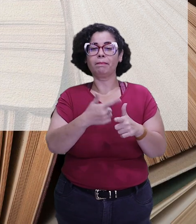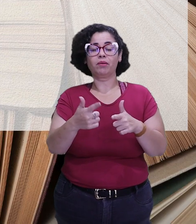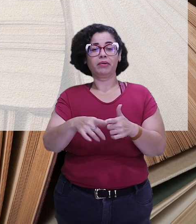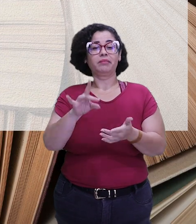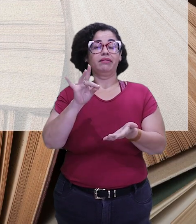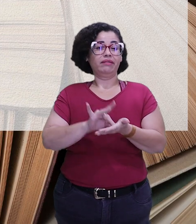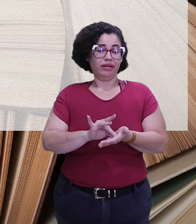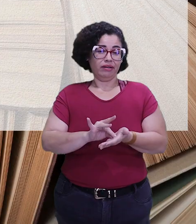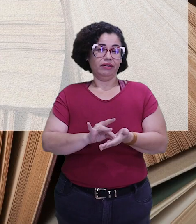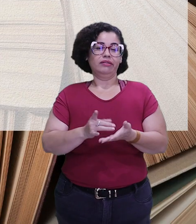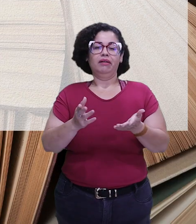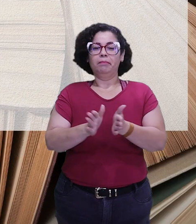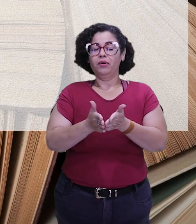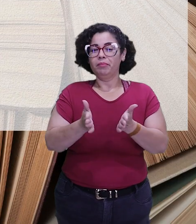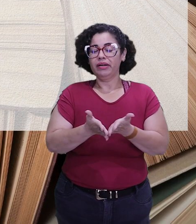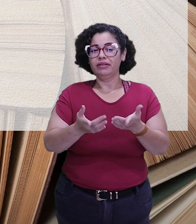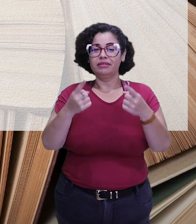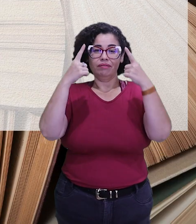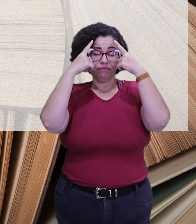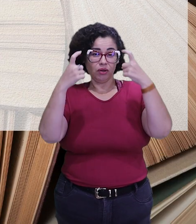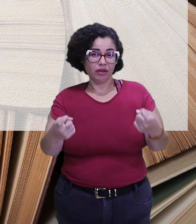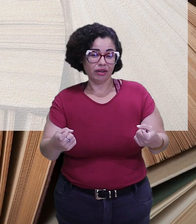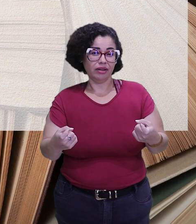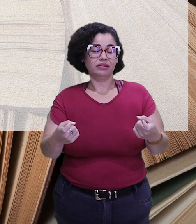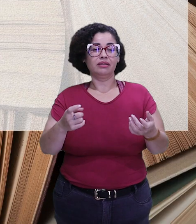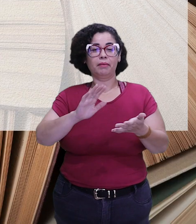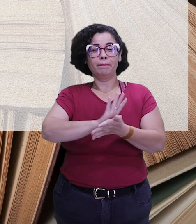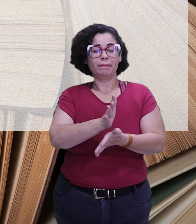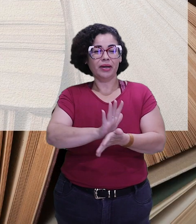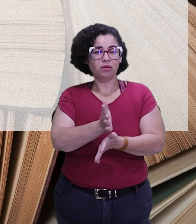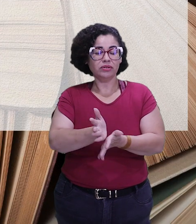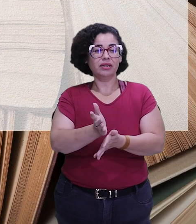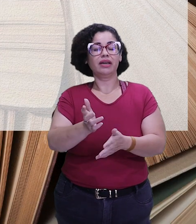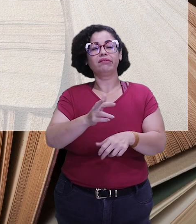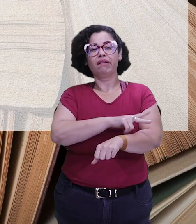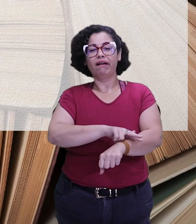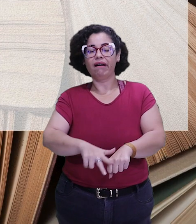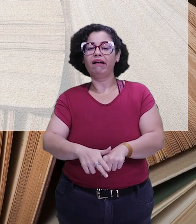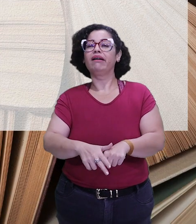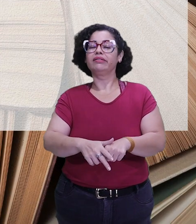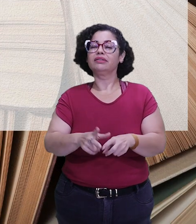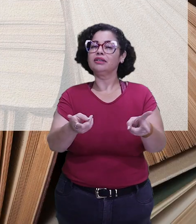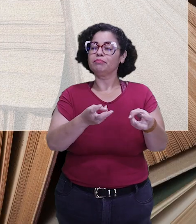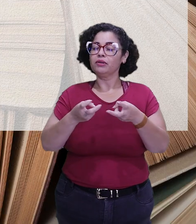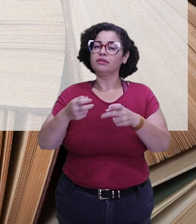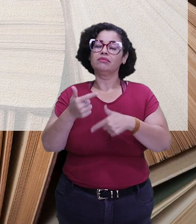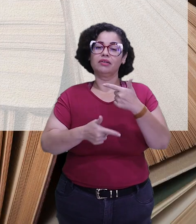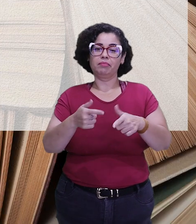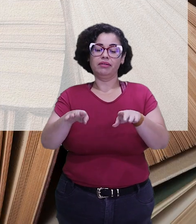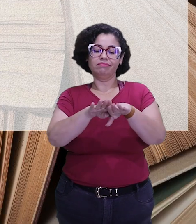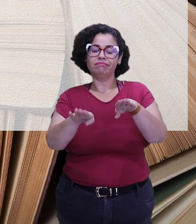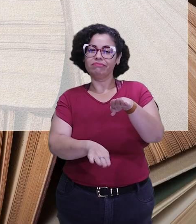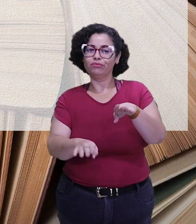reais, como a pobreza, a violência, o preconceito racial, a exploração do trabalho e a